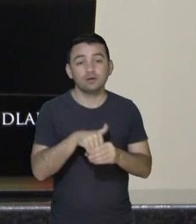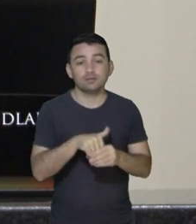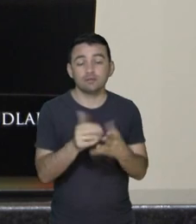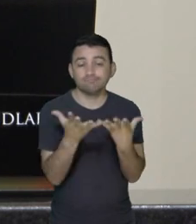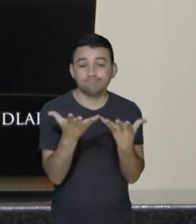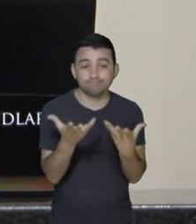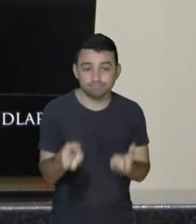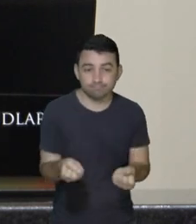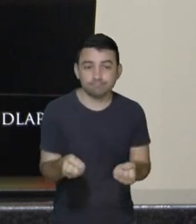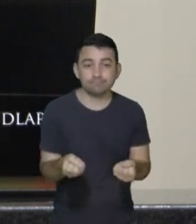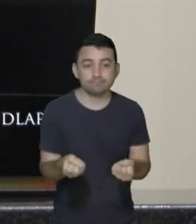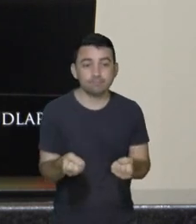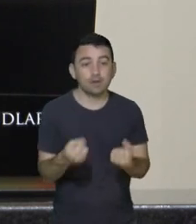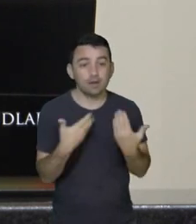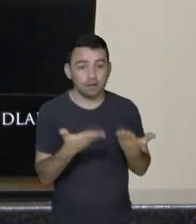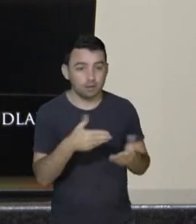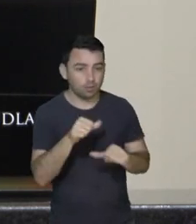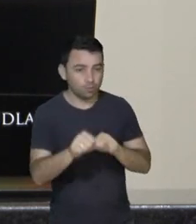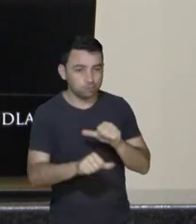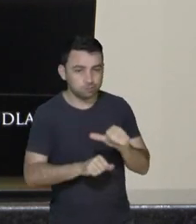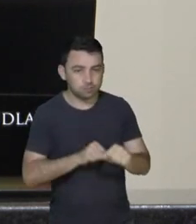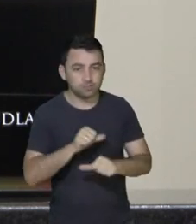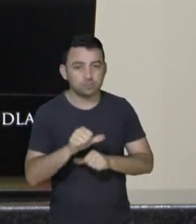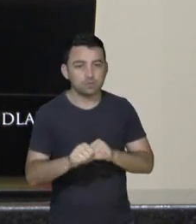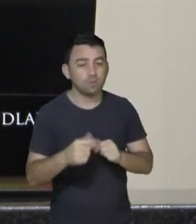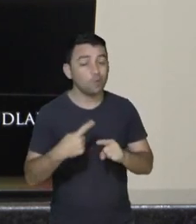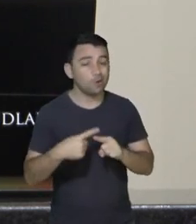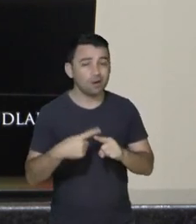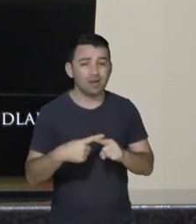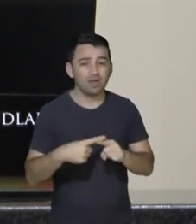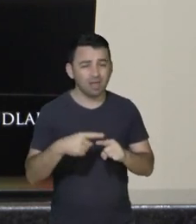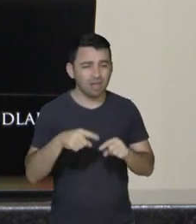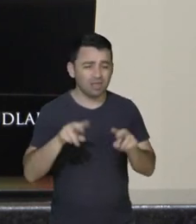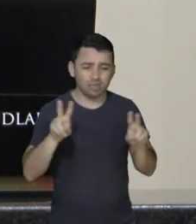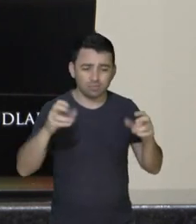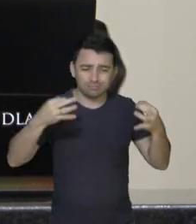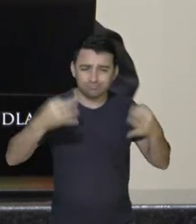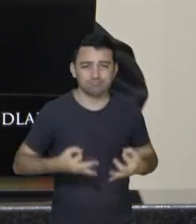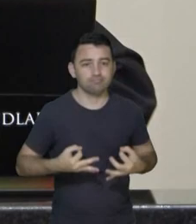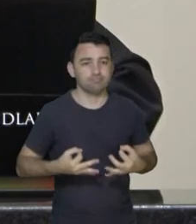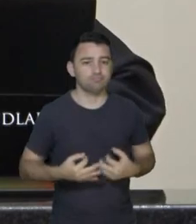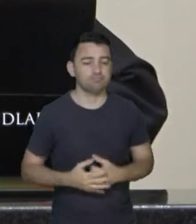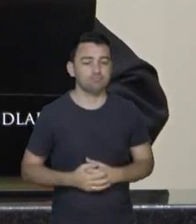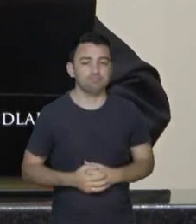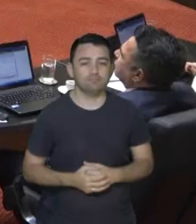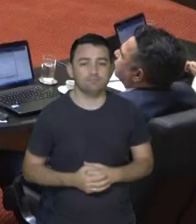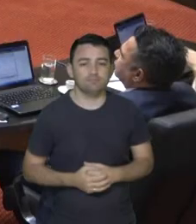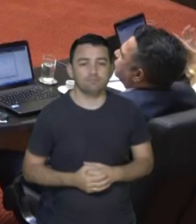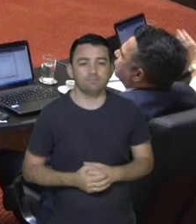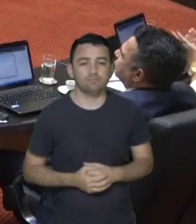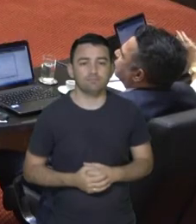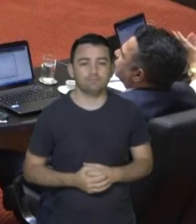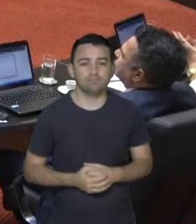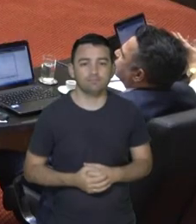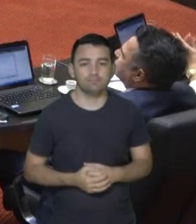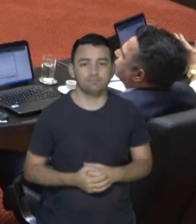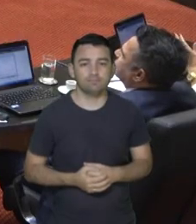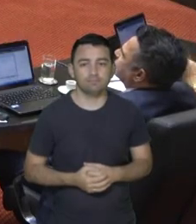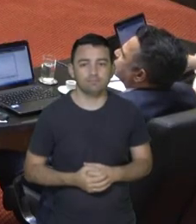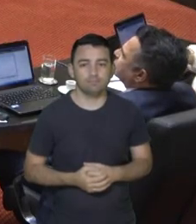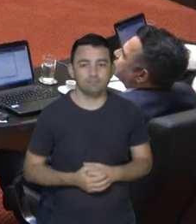favorável a essa alteração, porque é uma questão de justiça. Tá? Então, presidente...